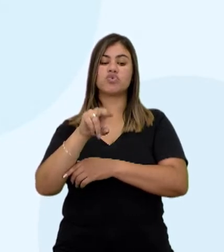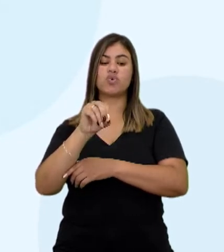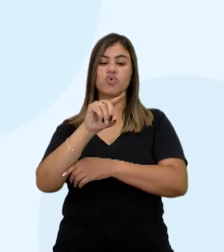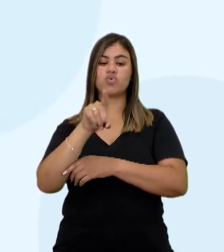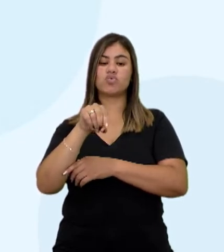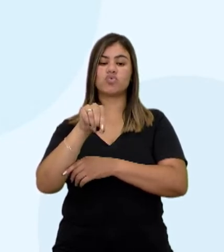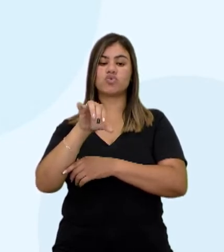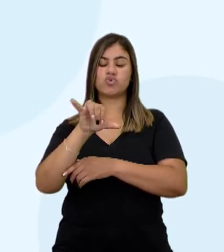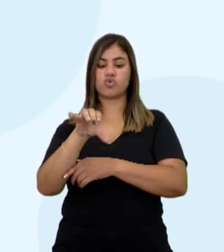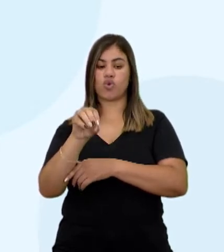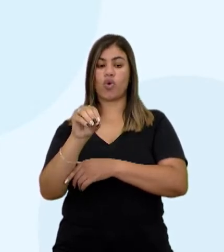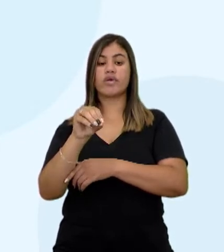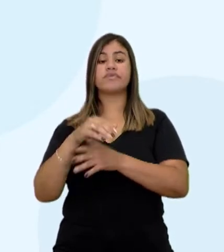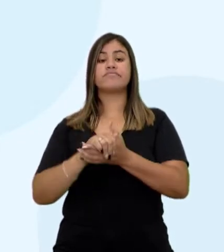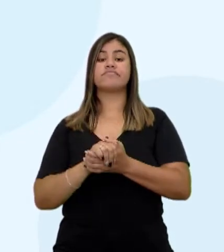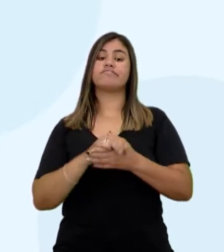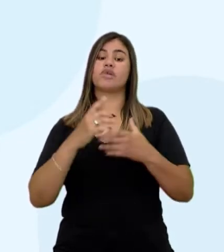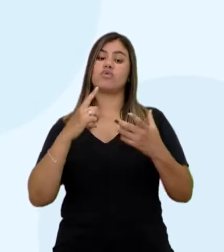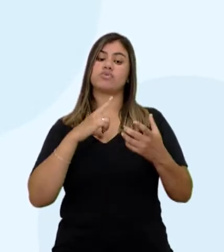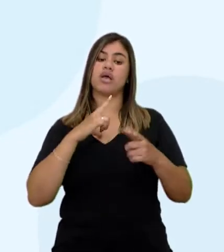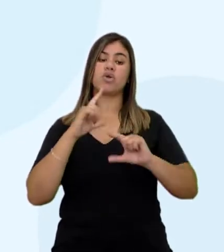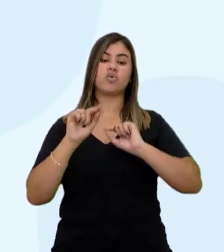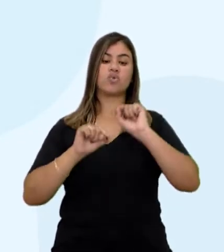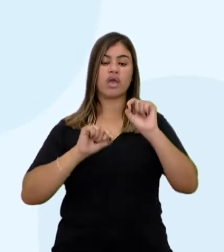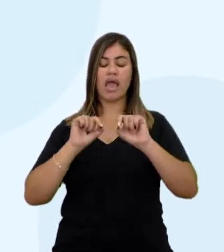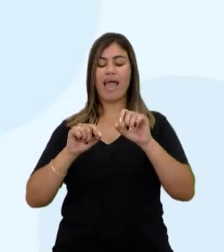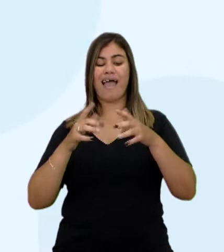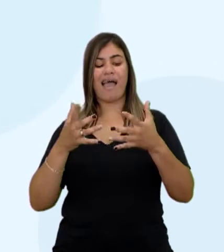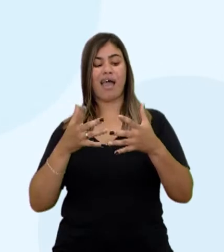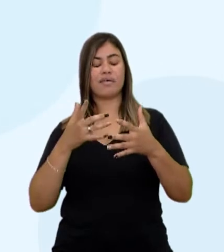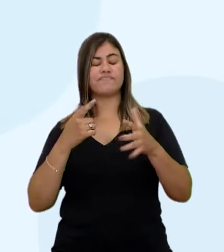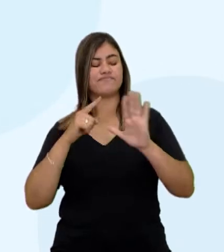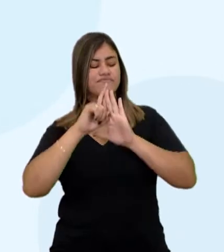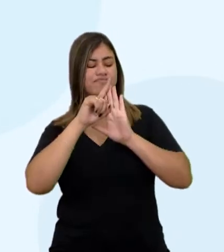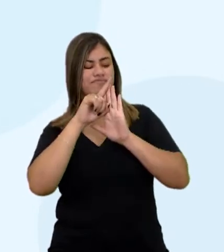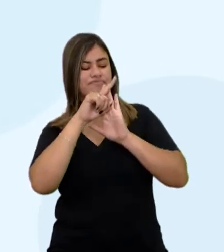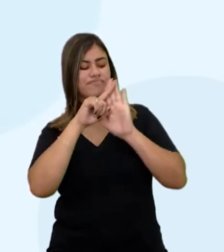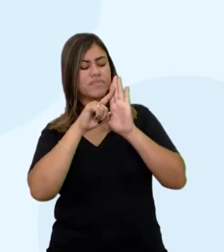tem lá microfósseis que foram aparecendo aí, né,